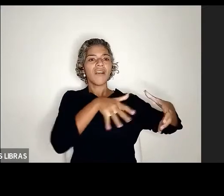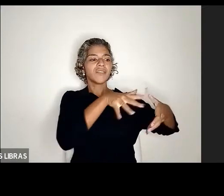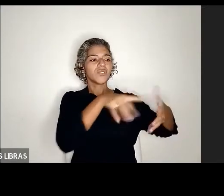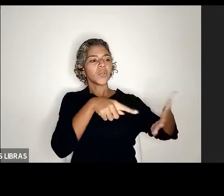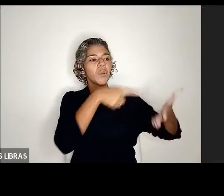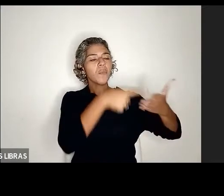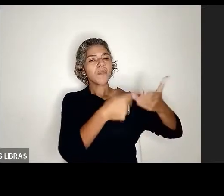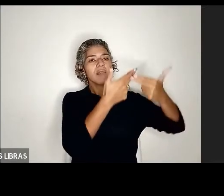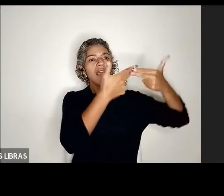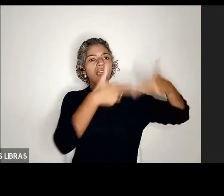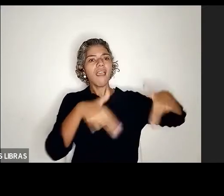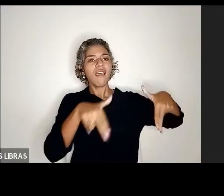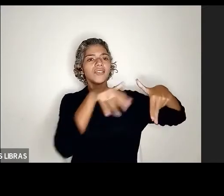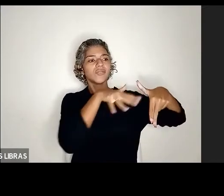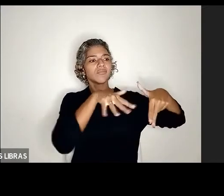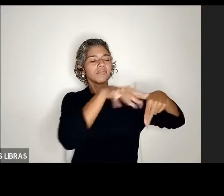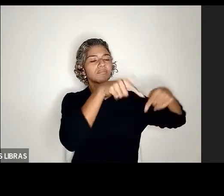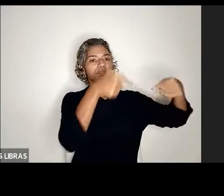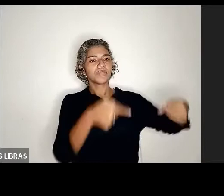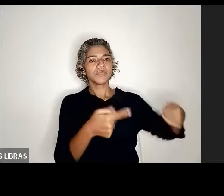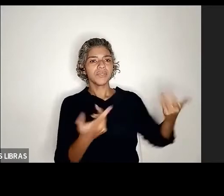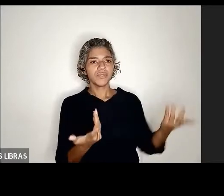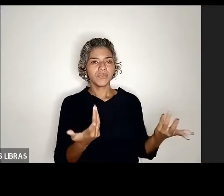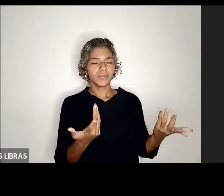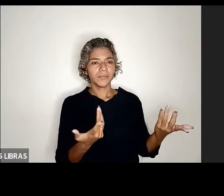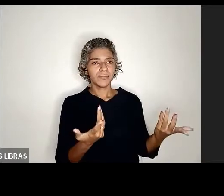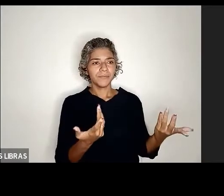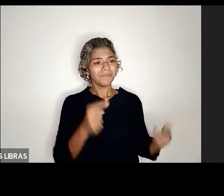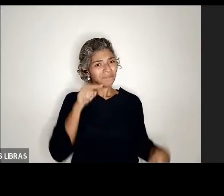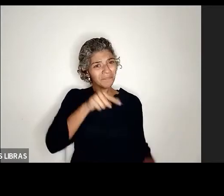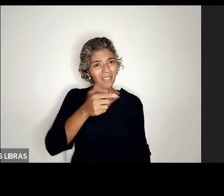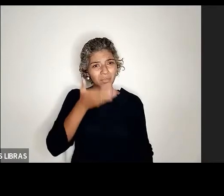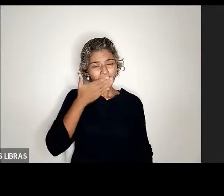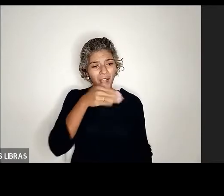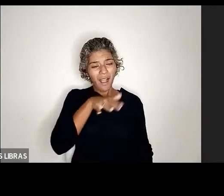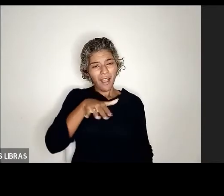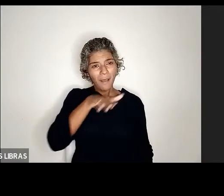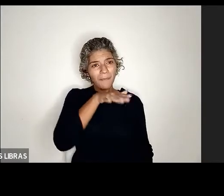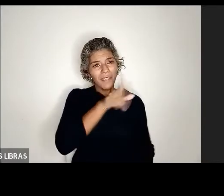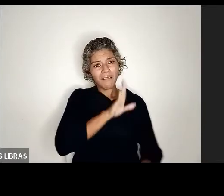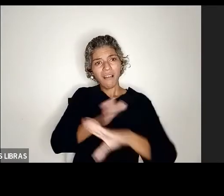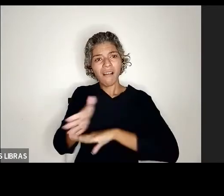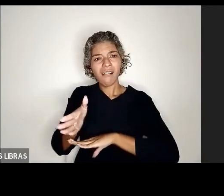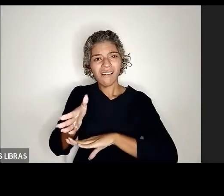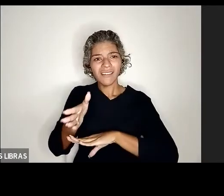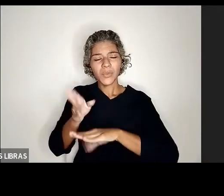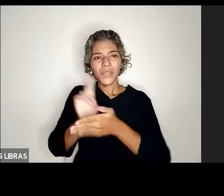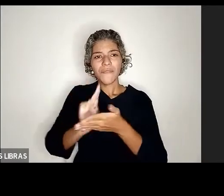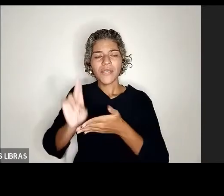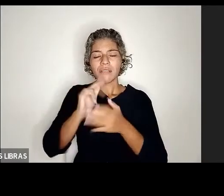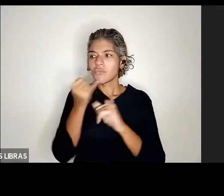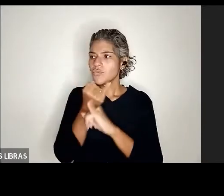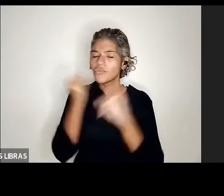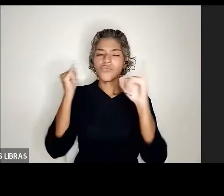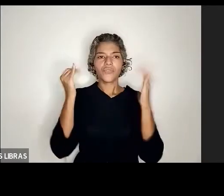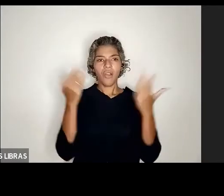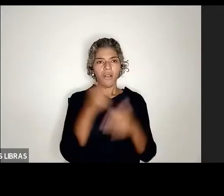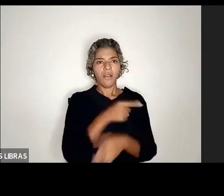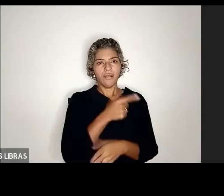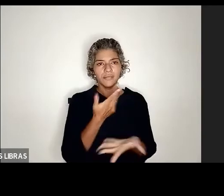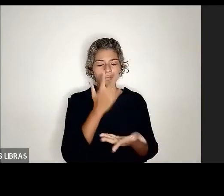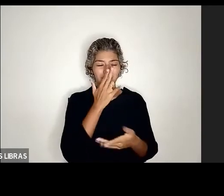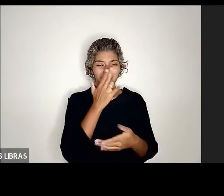ético-políticos com a transformação e com a justiça social. É esse ambiente que esses alunos encontram. Então, me parece que uma